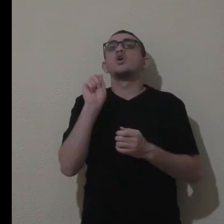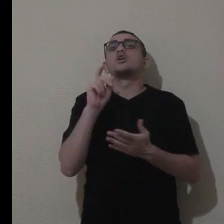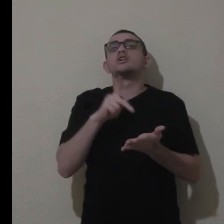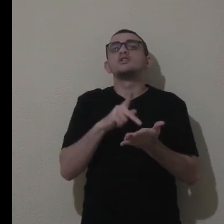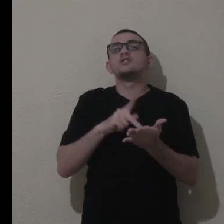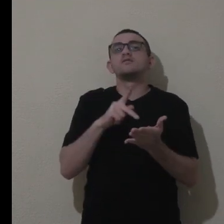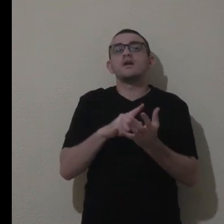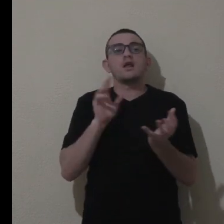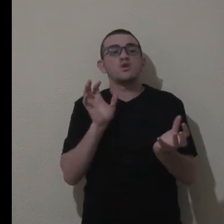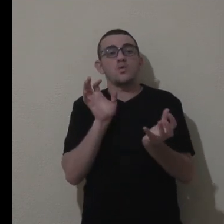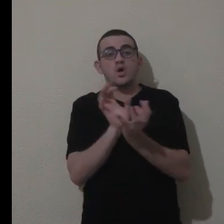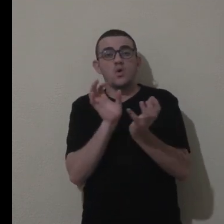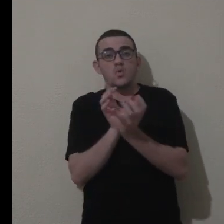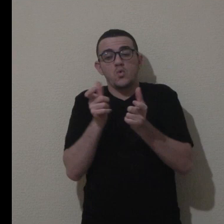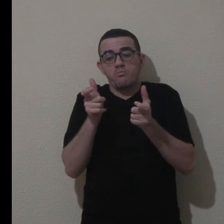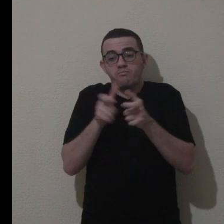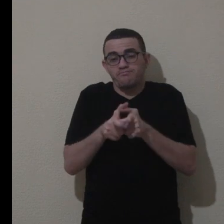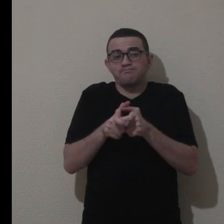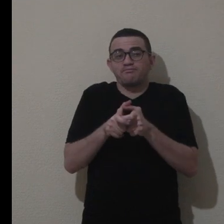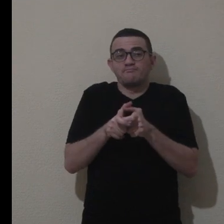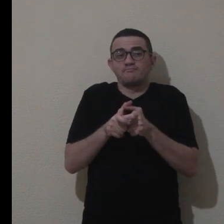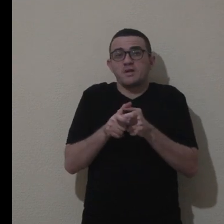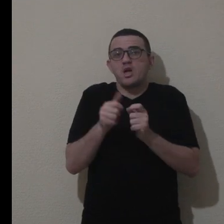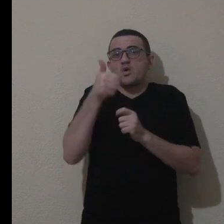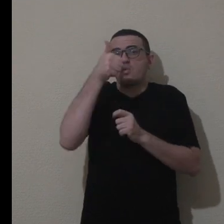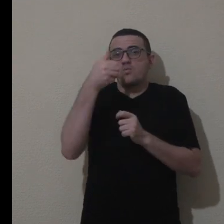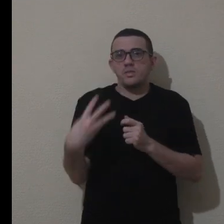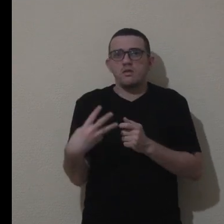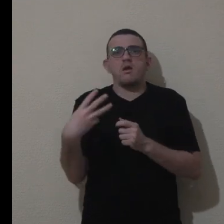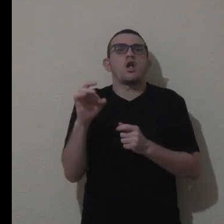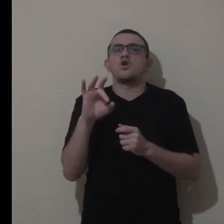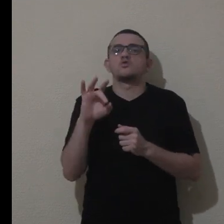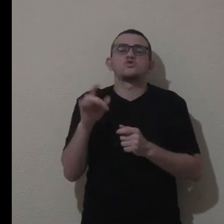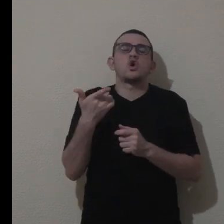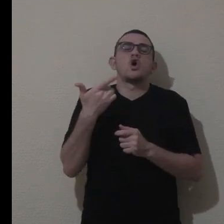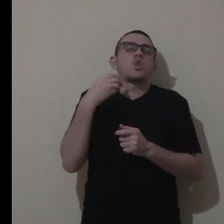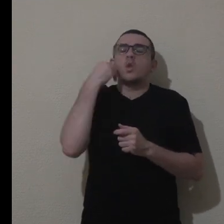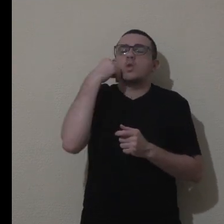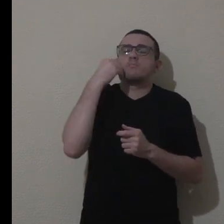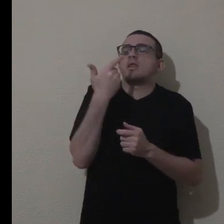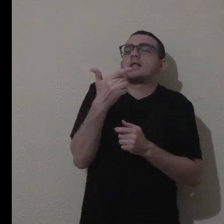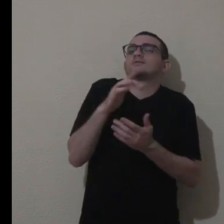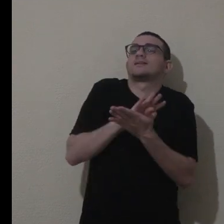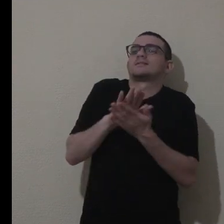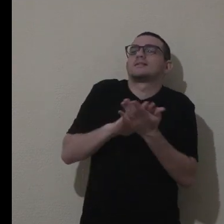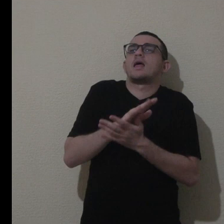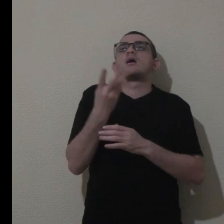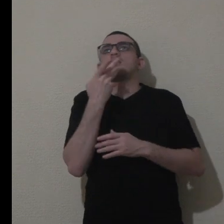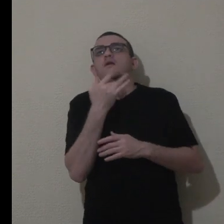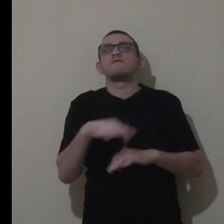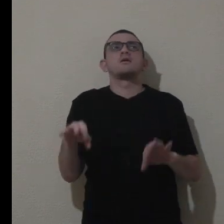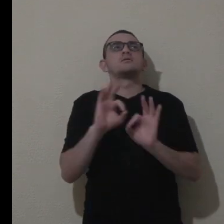Que, de fato, é um grupo pequeno. Um terço somente não tiveram nada, passaram ileso